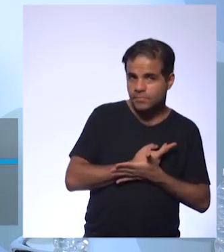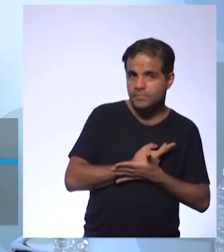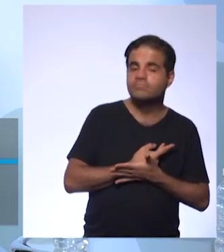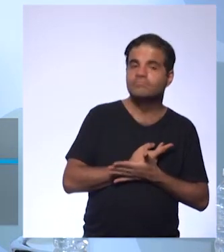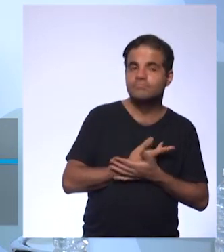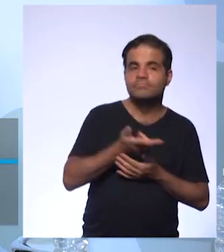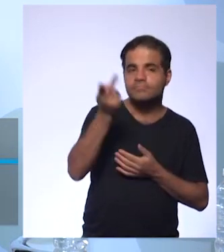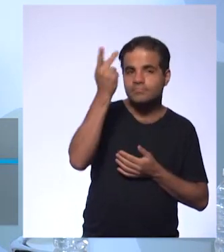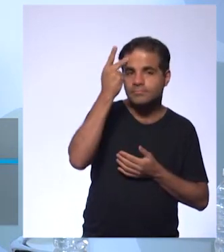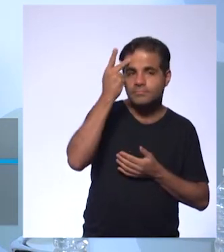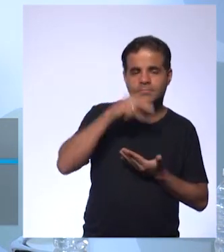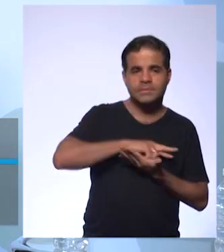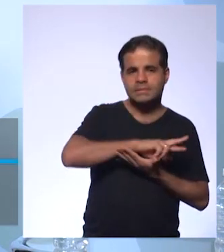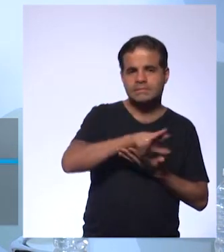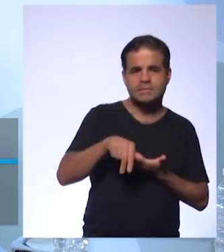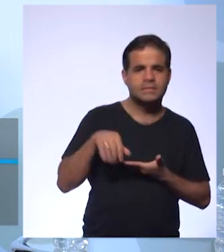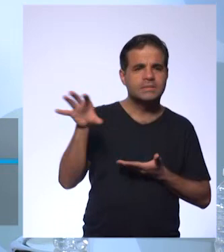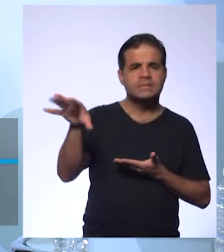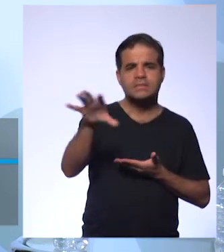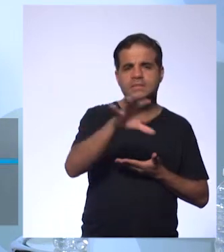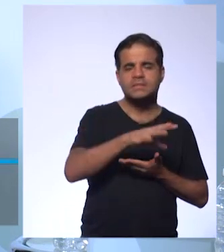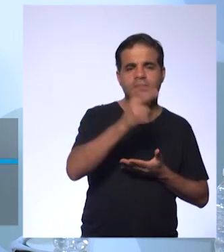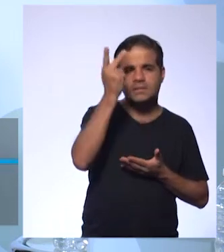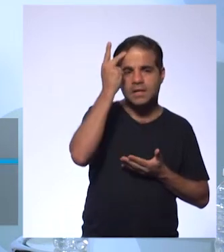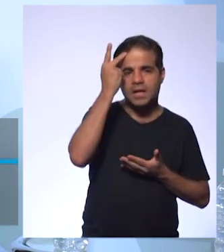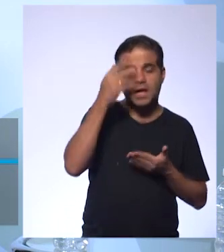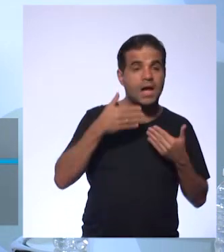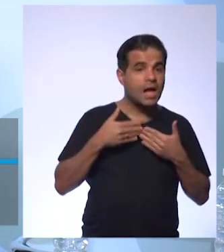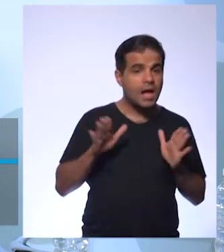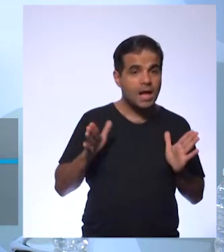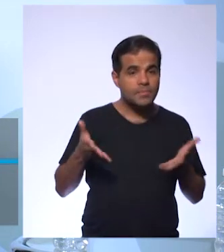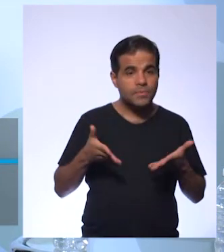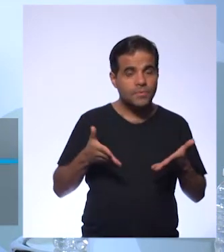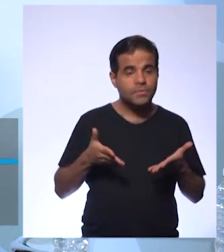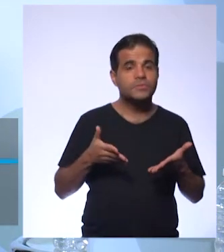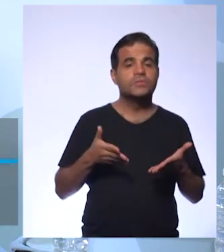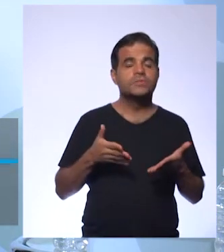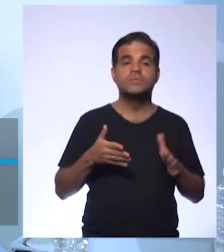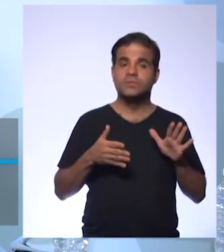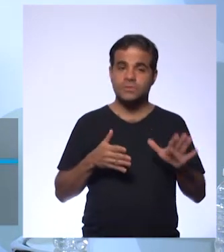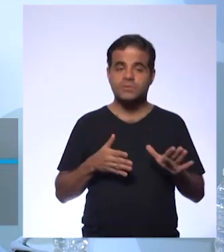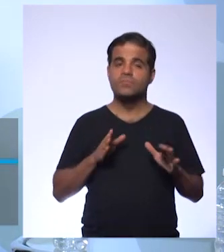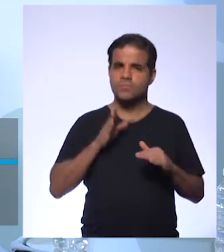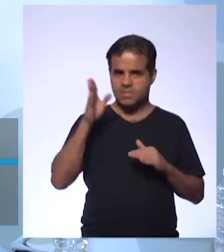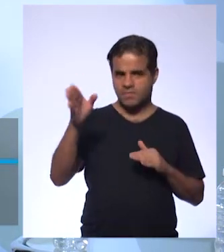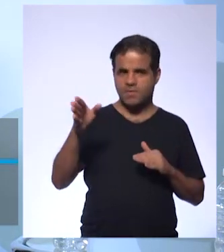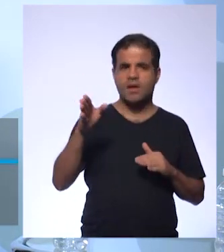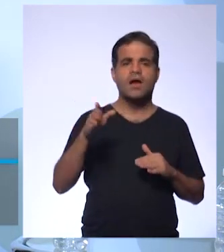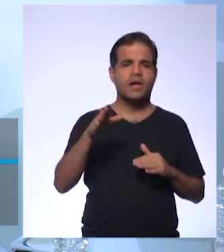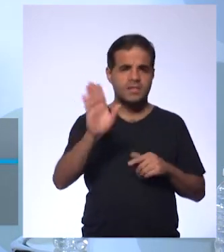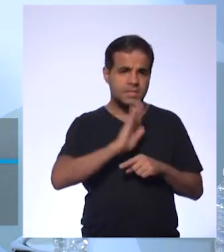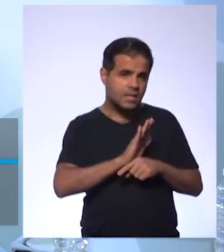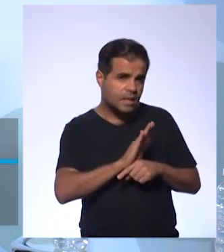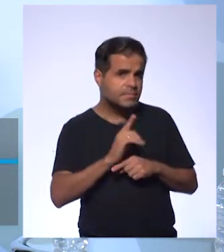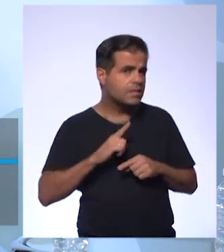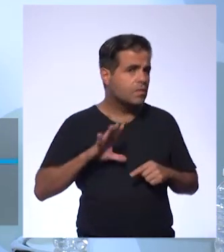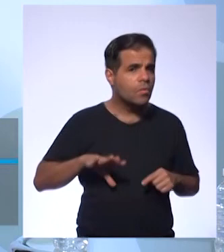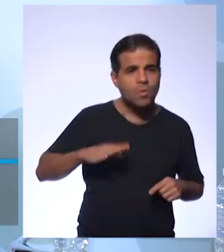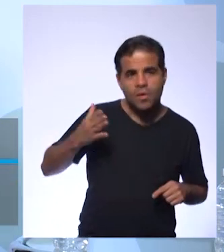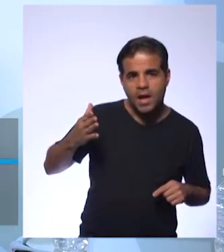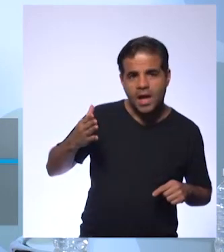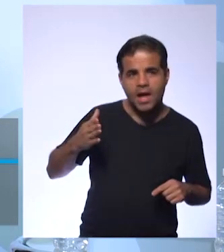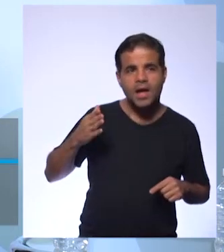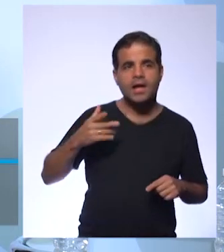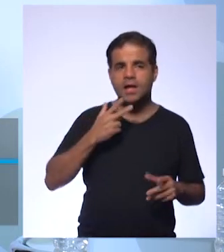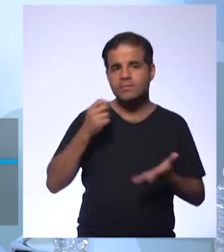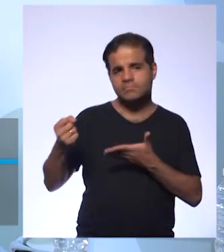São Paulo. Em várias cidades de São Paulo abrem hoje. São Paulo e em outras cidades. Abrem hoje. Você vai ao cinema? Você tem coragem até trazer para